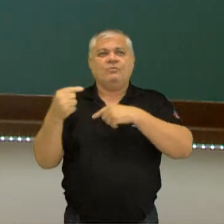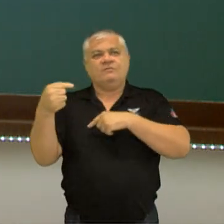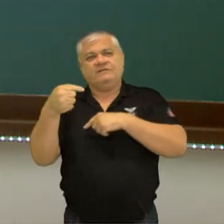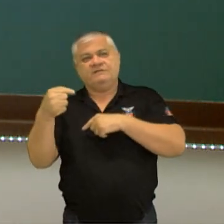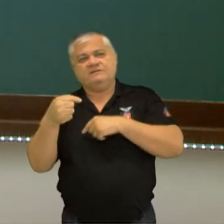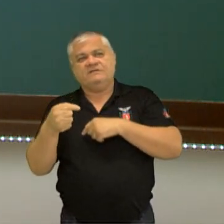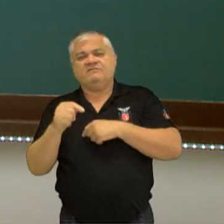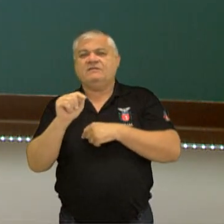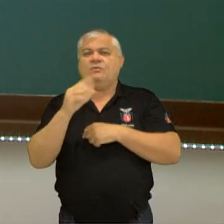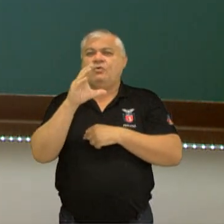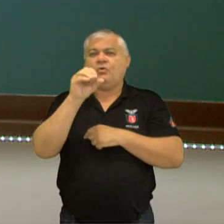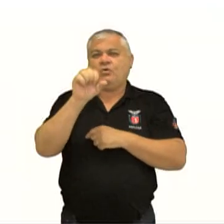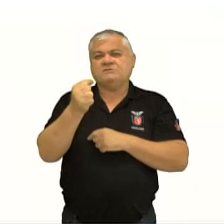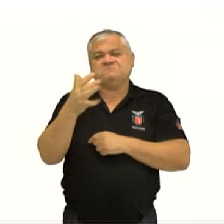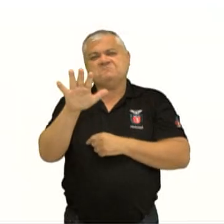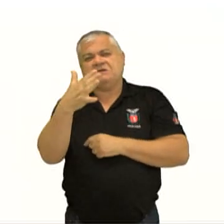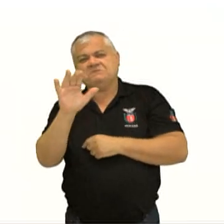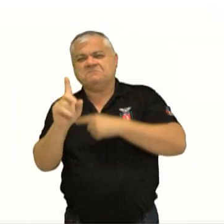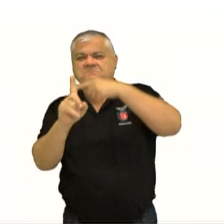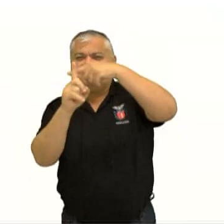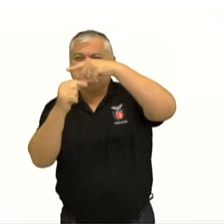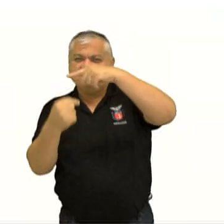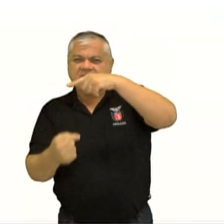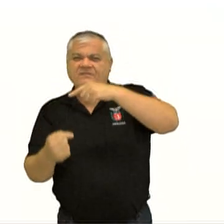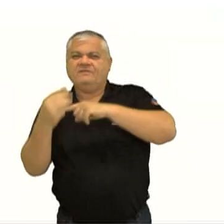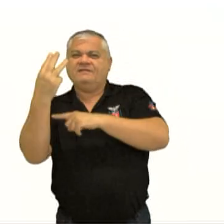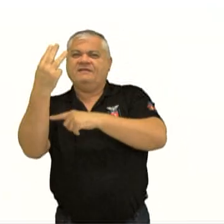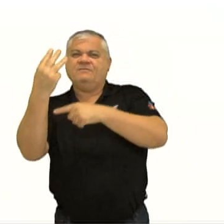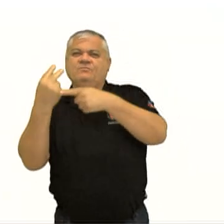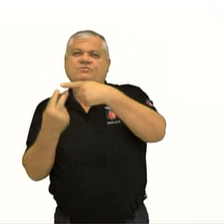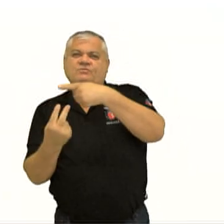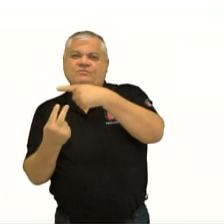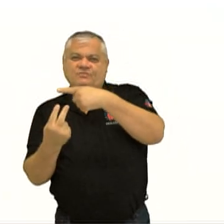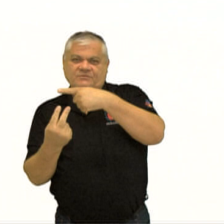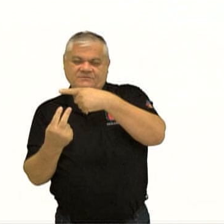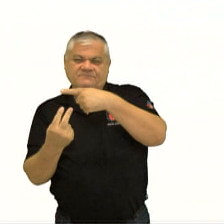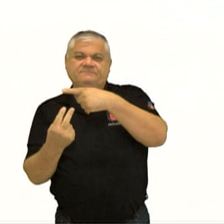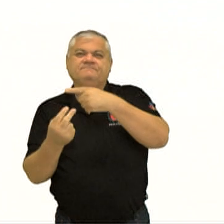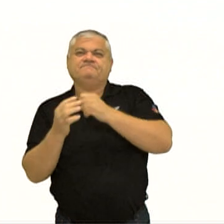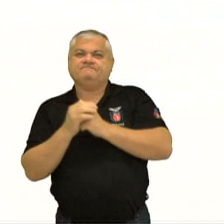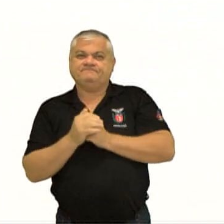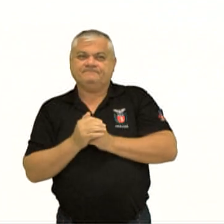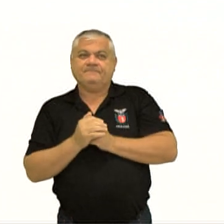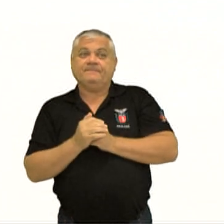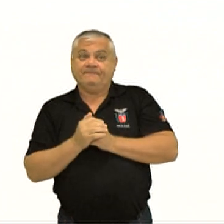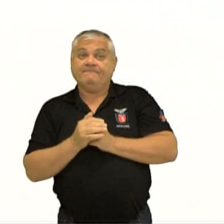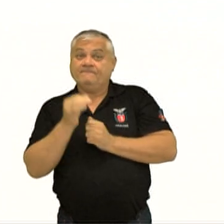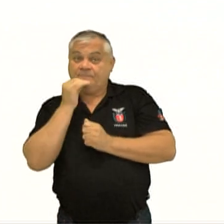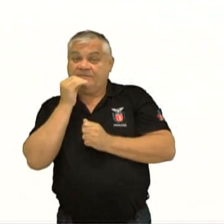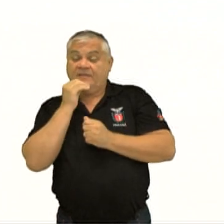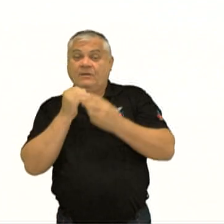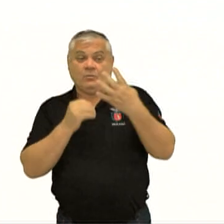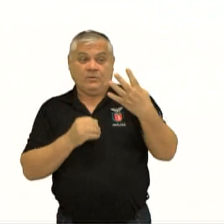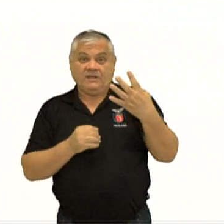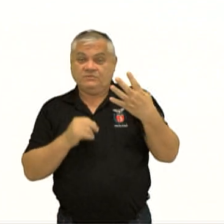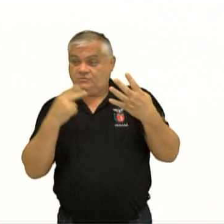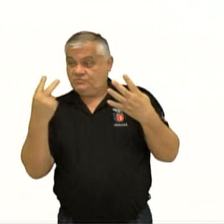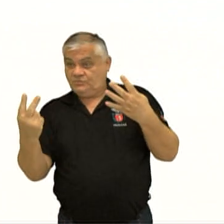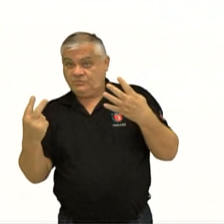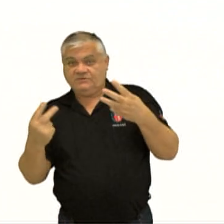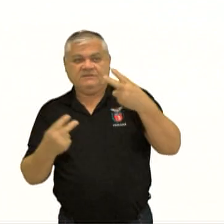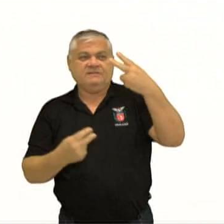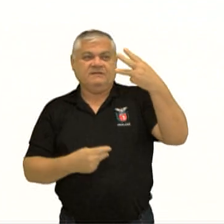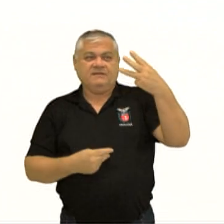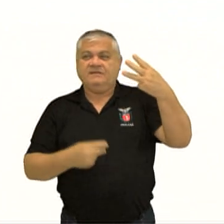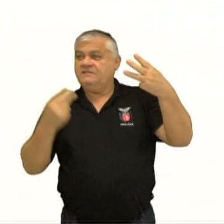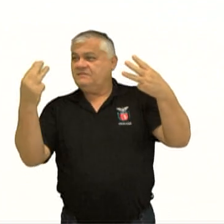Então, cosseno de x vai ser mais ou menos a raiz de 3 sobre 2, que raiz quadrada de 4 é 2. Raiz